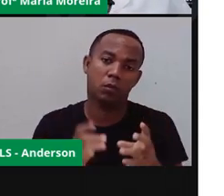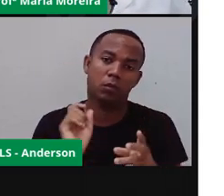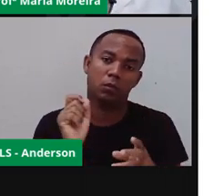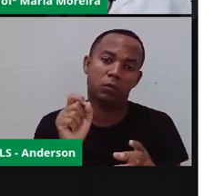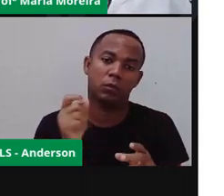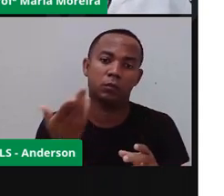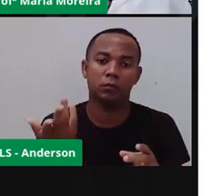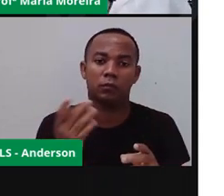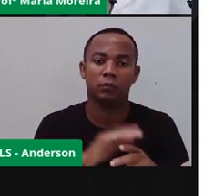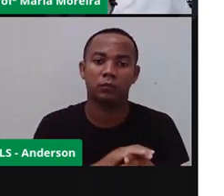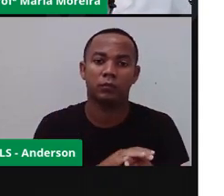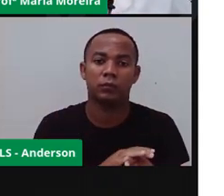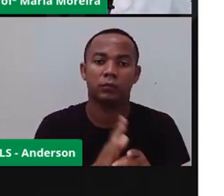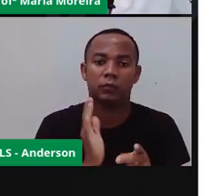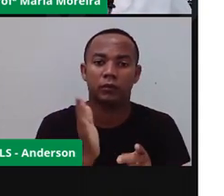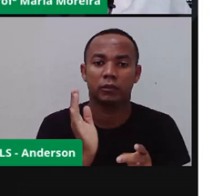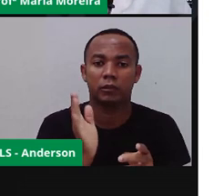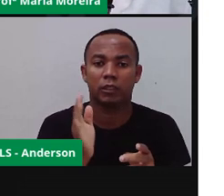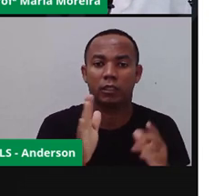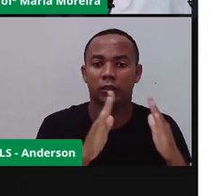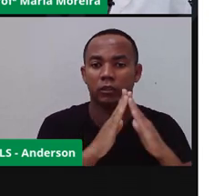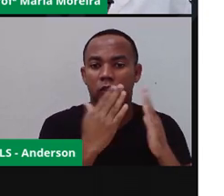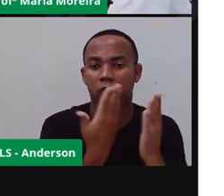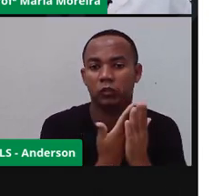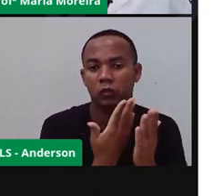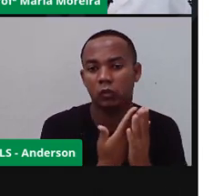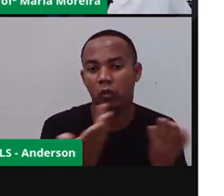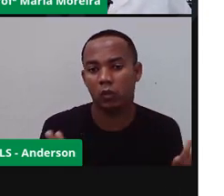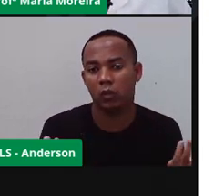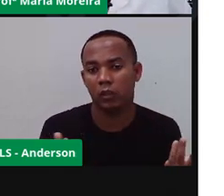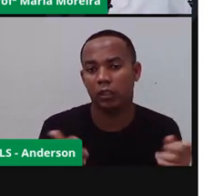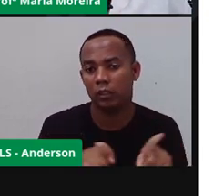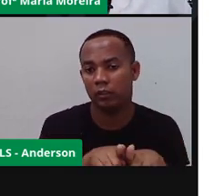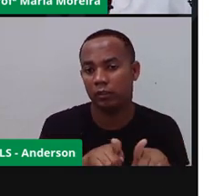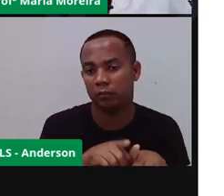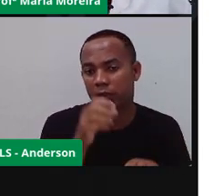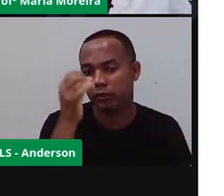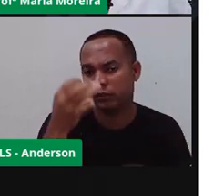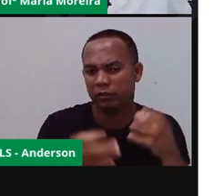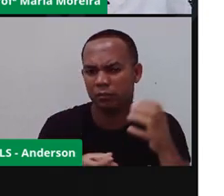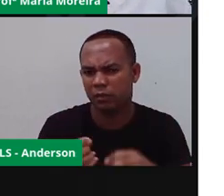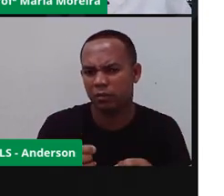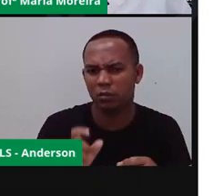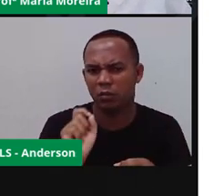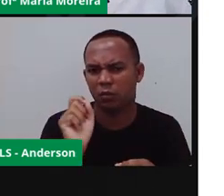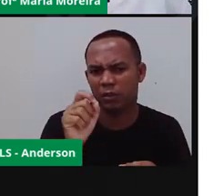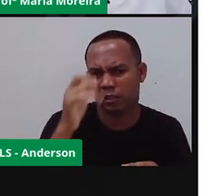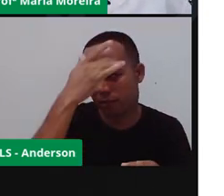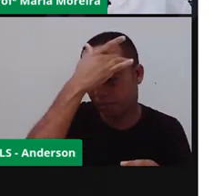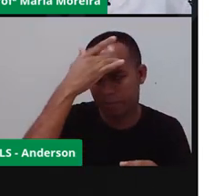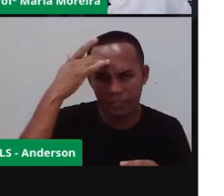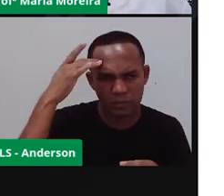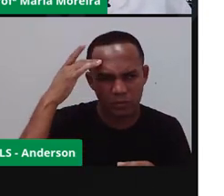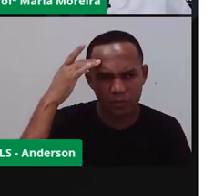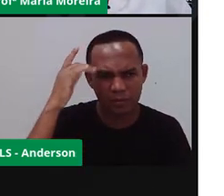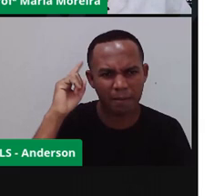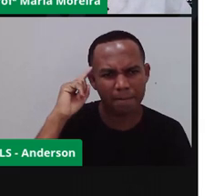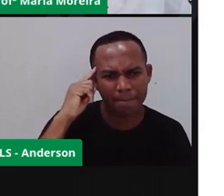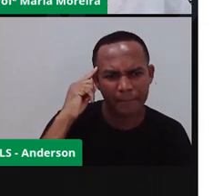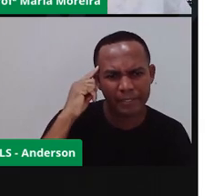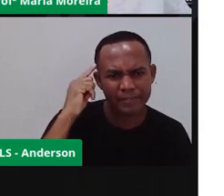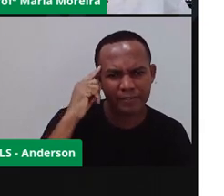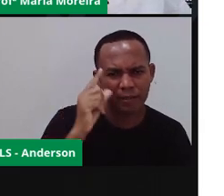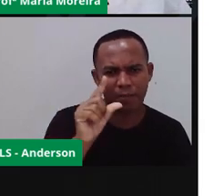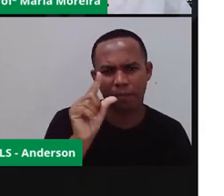dos peixinhos. Já falamos sobre a escola, já falamos sobre o fato das pessoas, né, pensarem bem menos